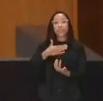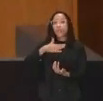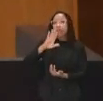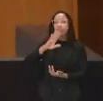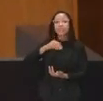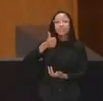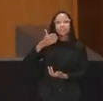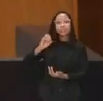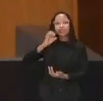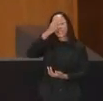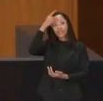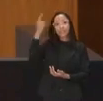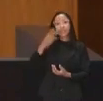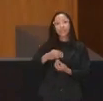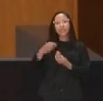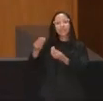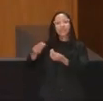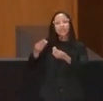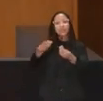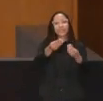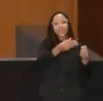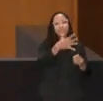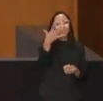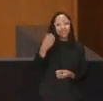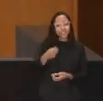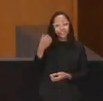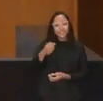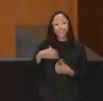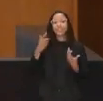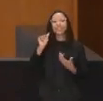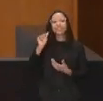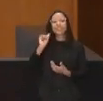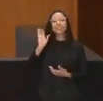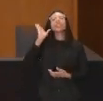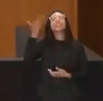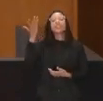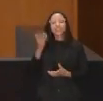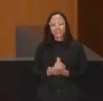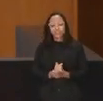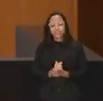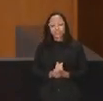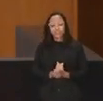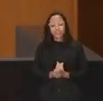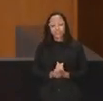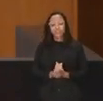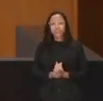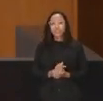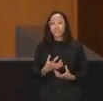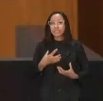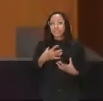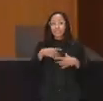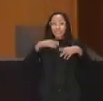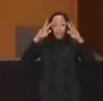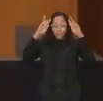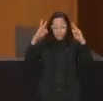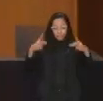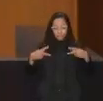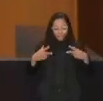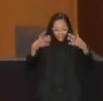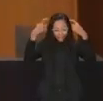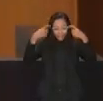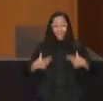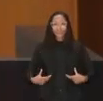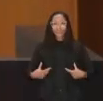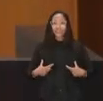município de Vila Bela. E o que que acontece tira leite? Você vai desgastando fisicamente, a sua família